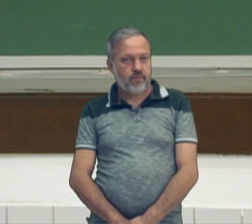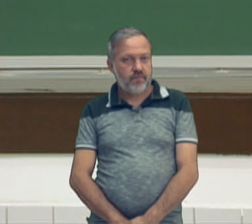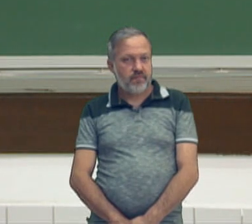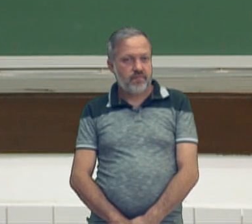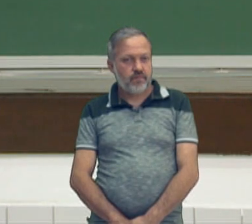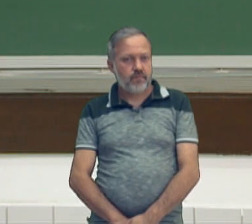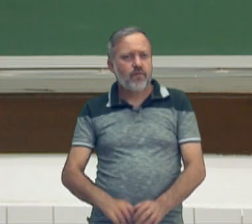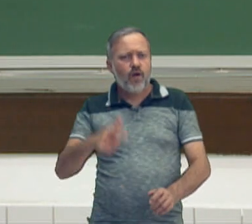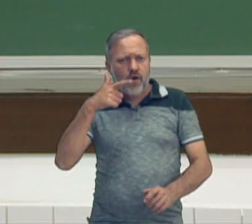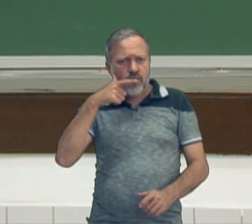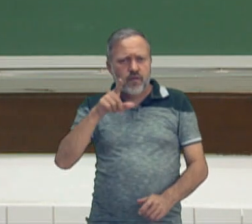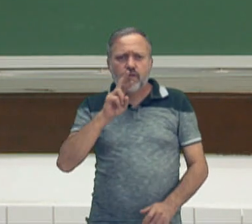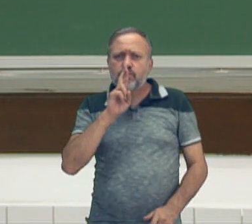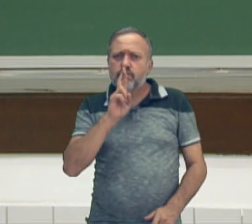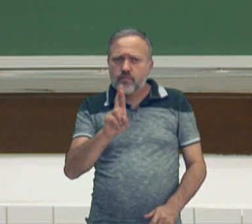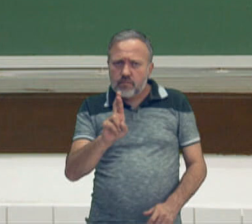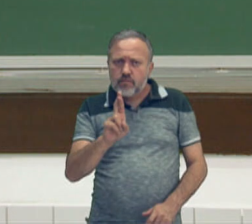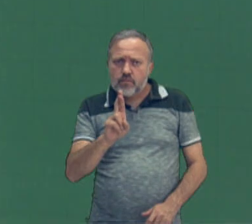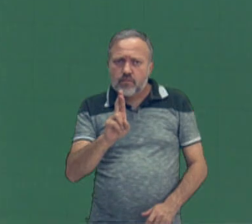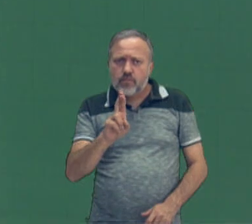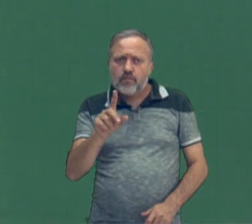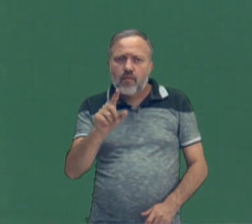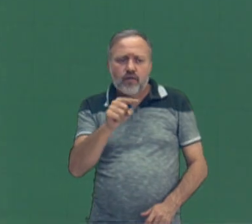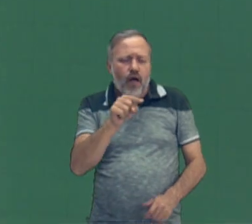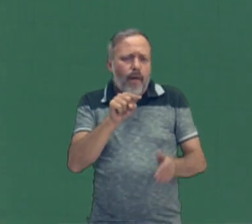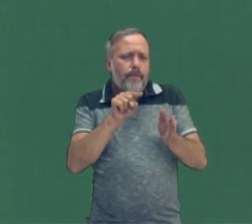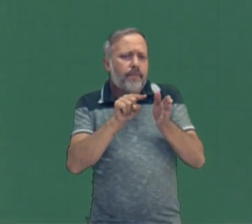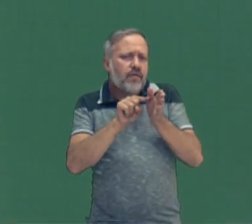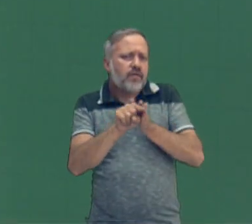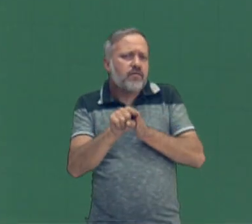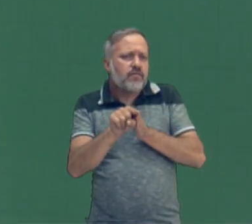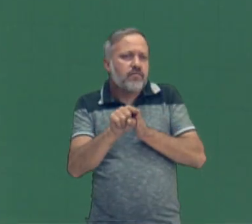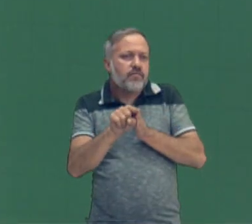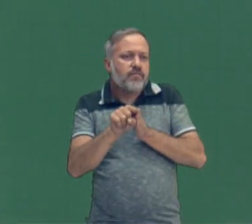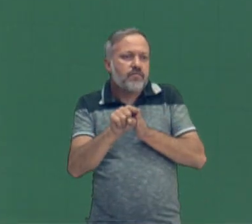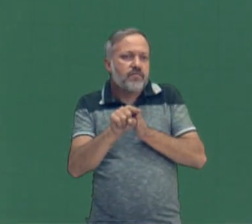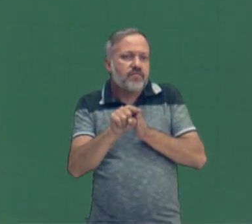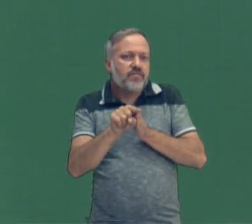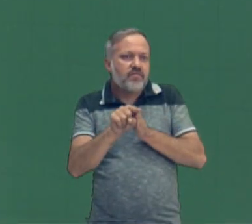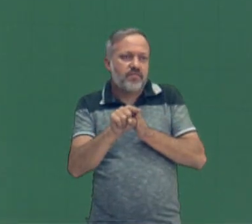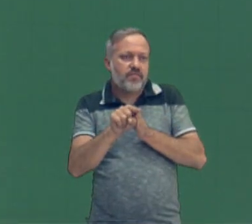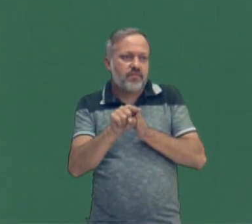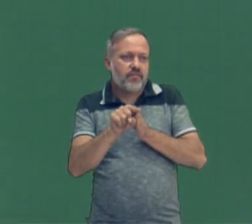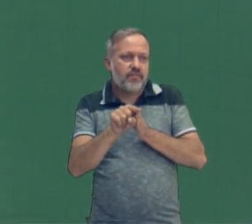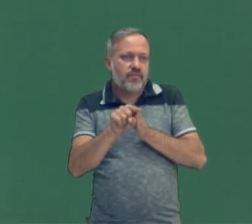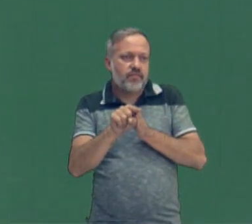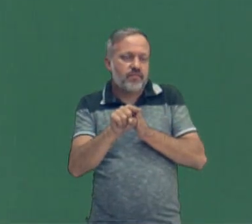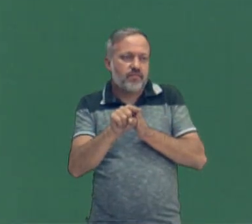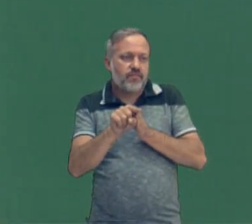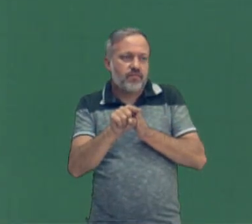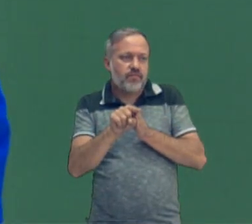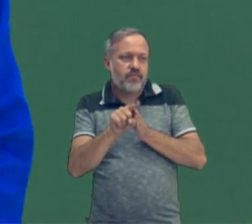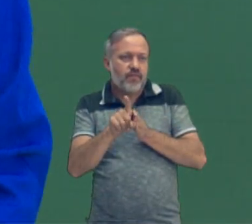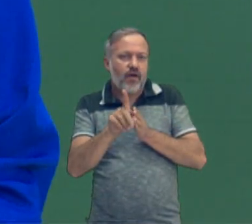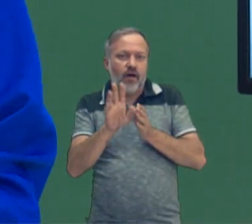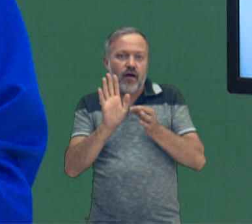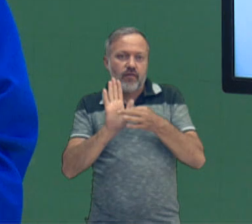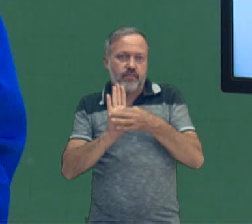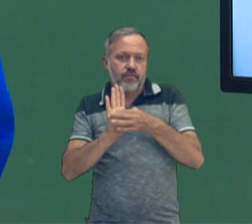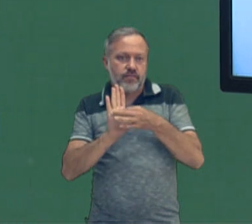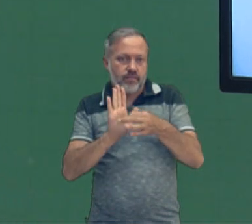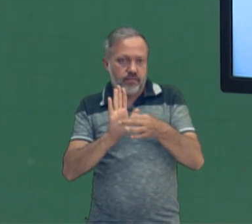daí, moçada? Conseguiram fazer esse aí? Um pouquinho mais difícil, complexo. Até vou sugerir o